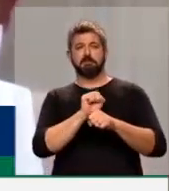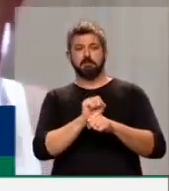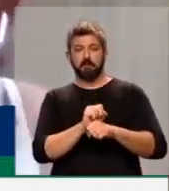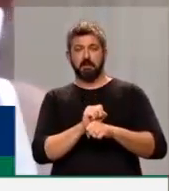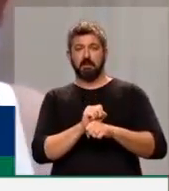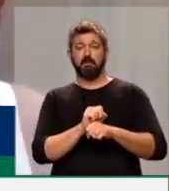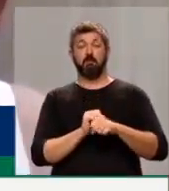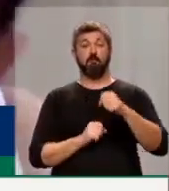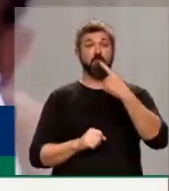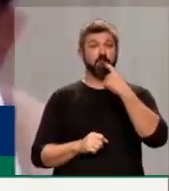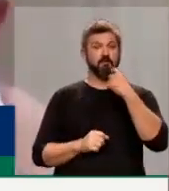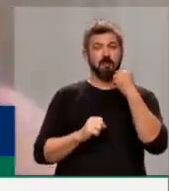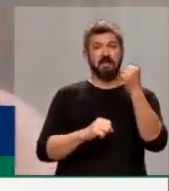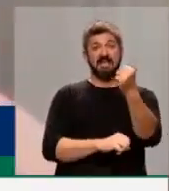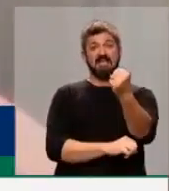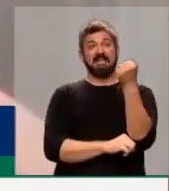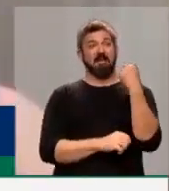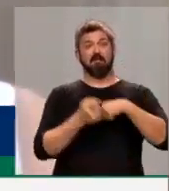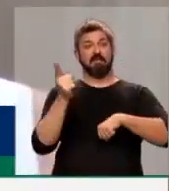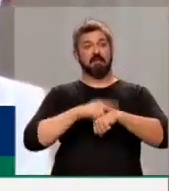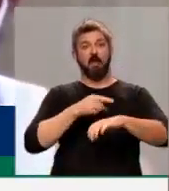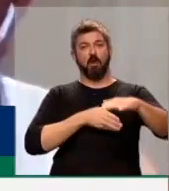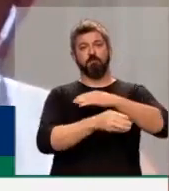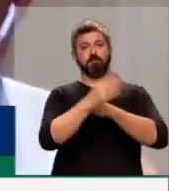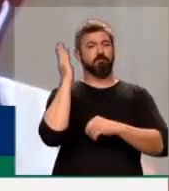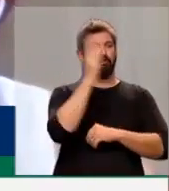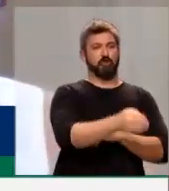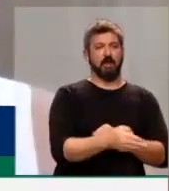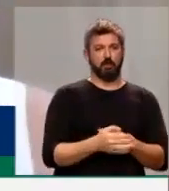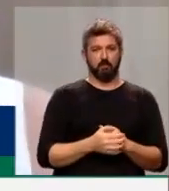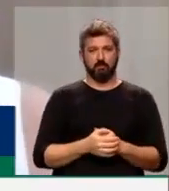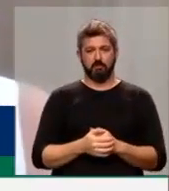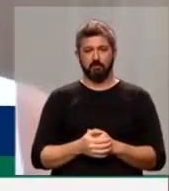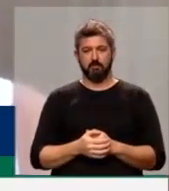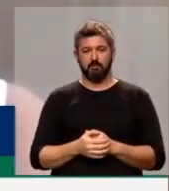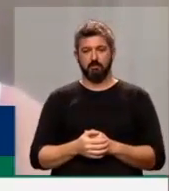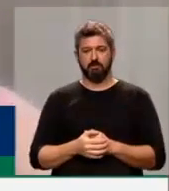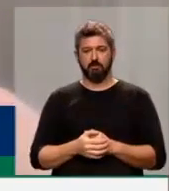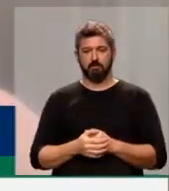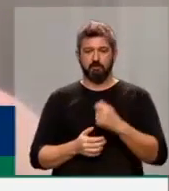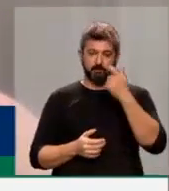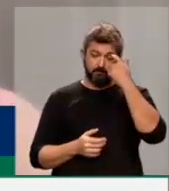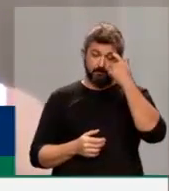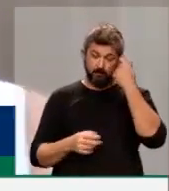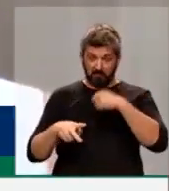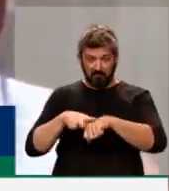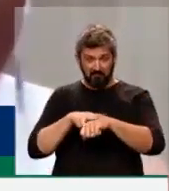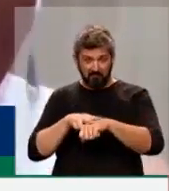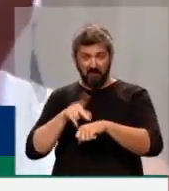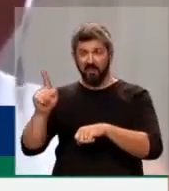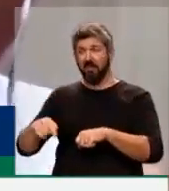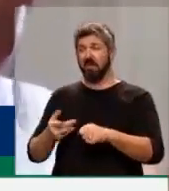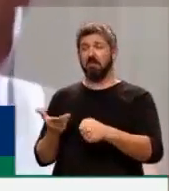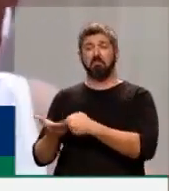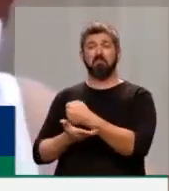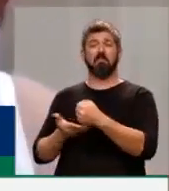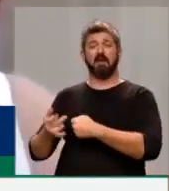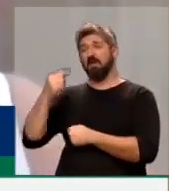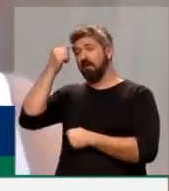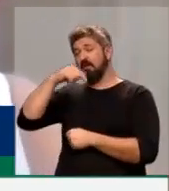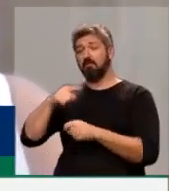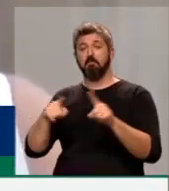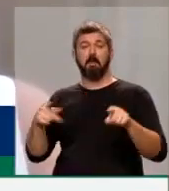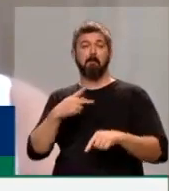e o verde, que pode esperar bastante, porque são aquelas pessoas que deveriam estar na atenção básica ou na atenção e que chegam